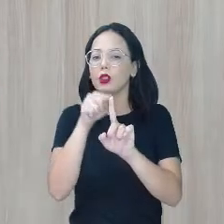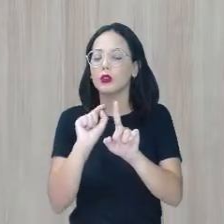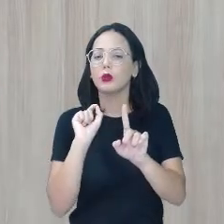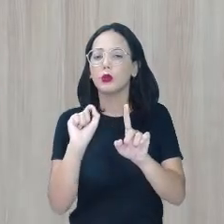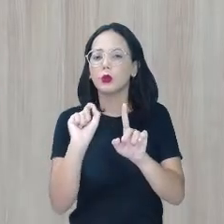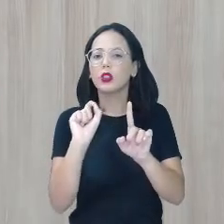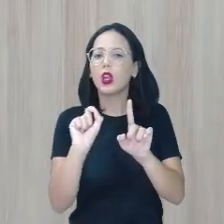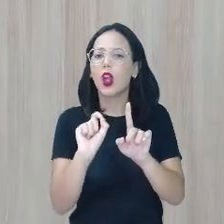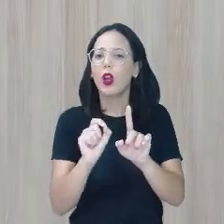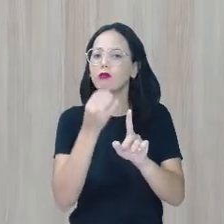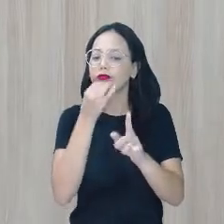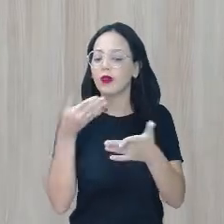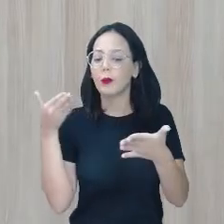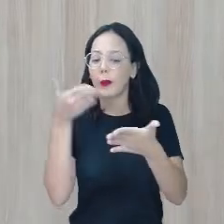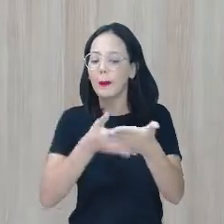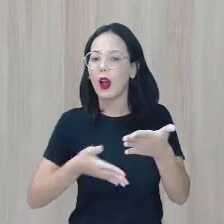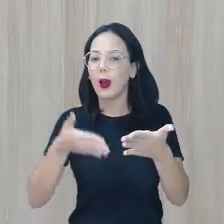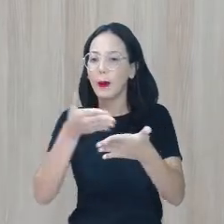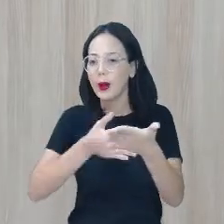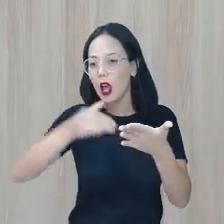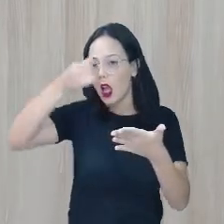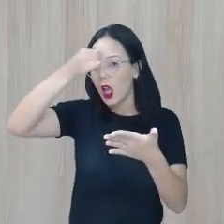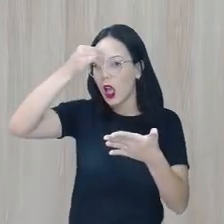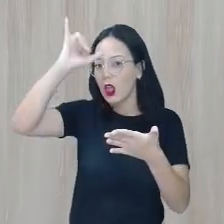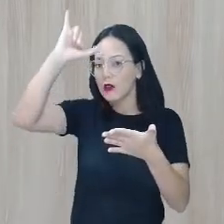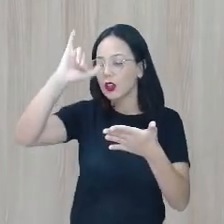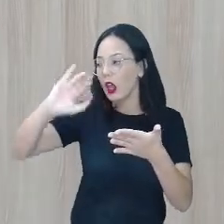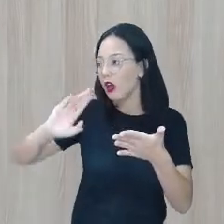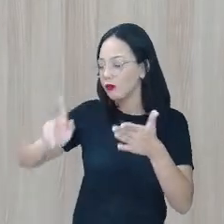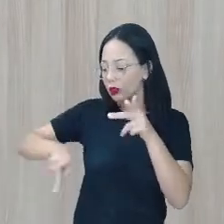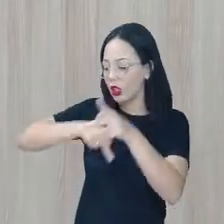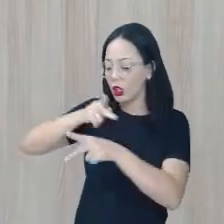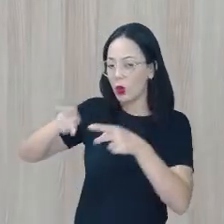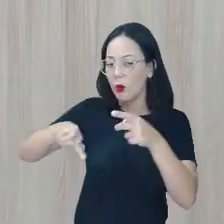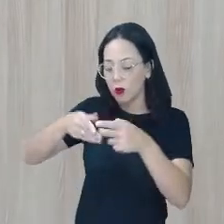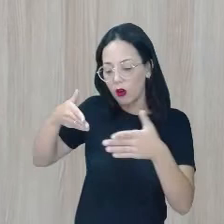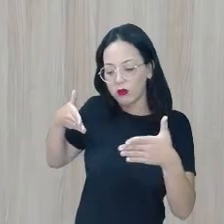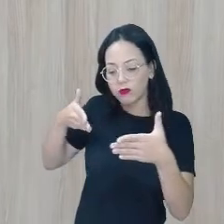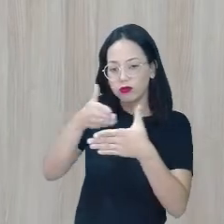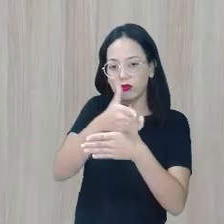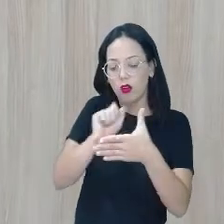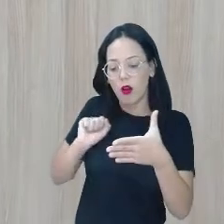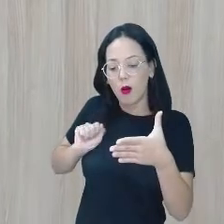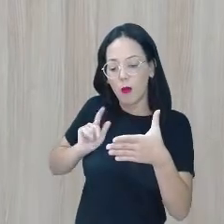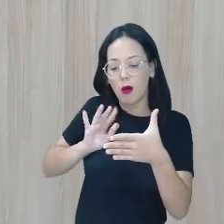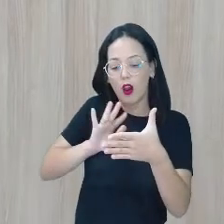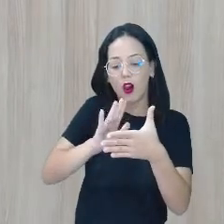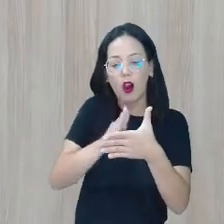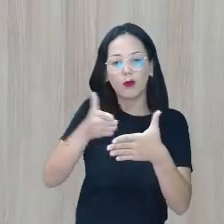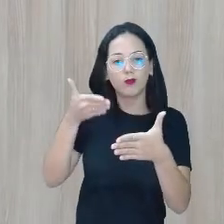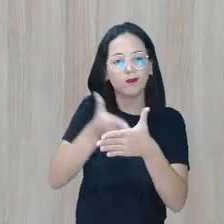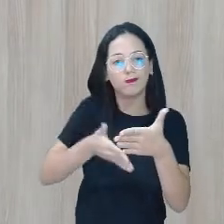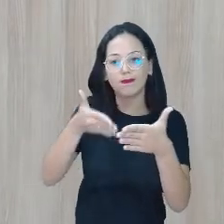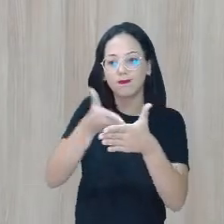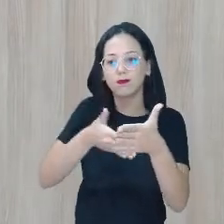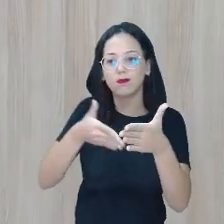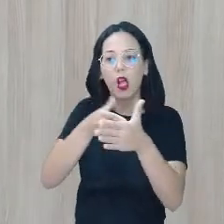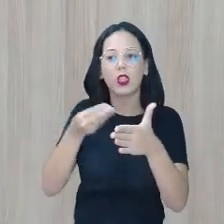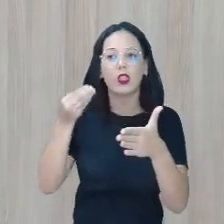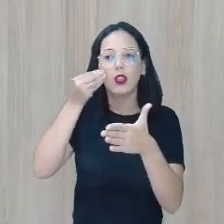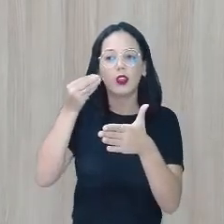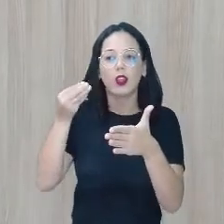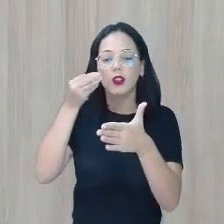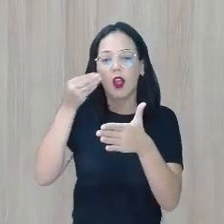né, impedir que os inimigos, né, daquela região eles ultrapassassem